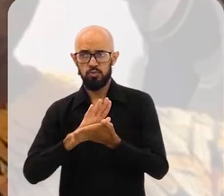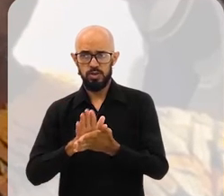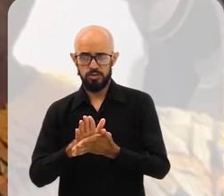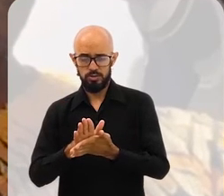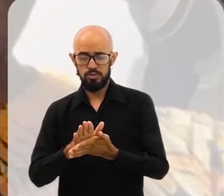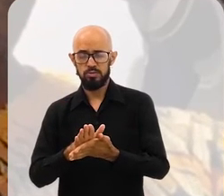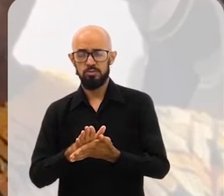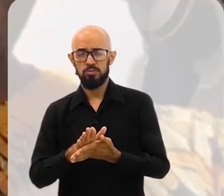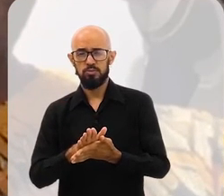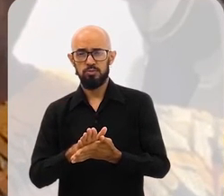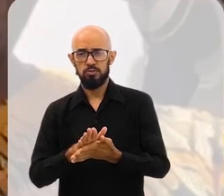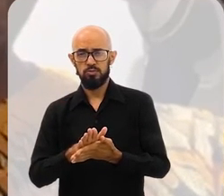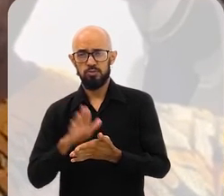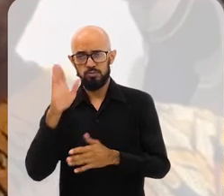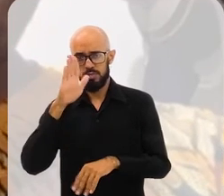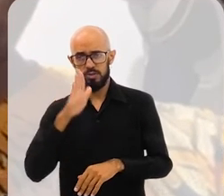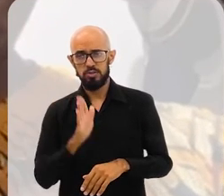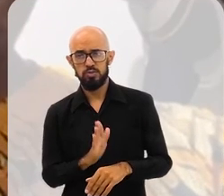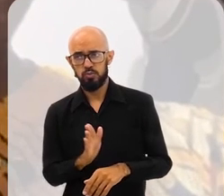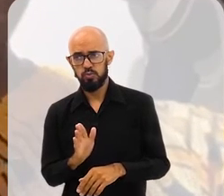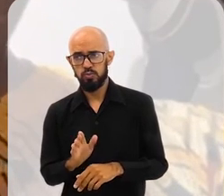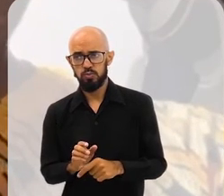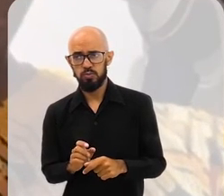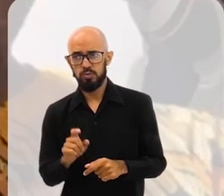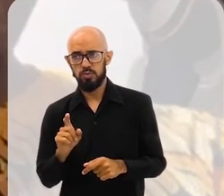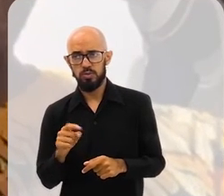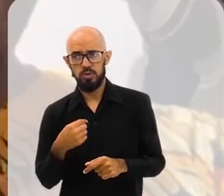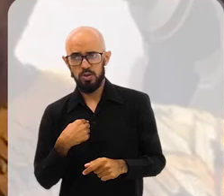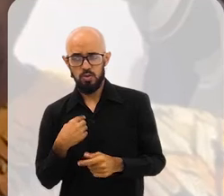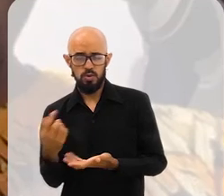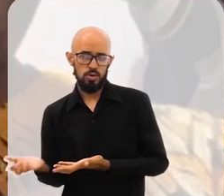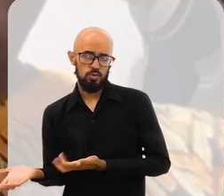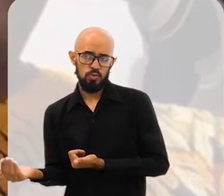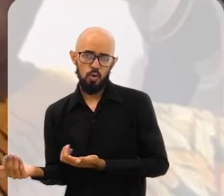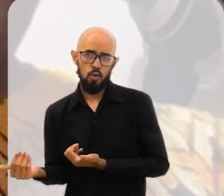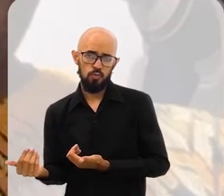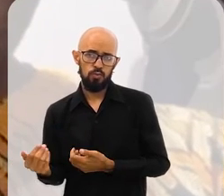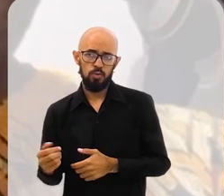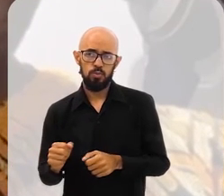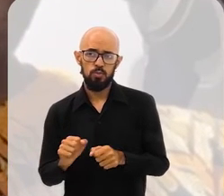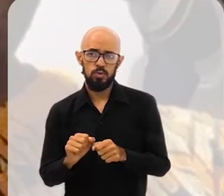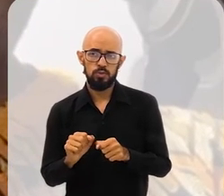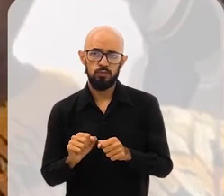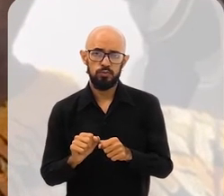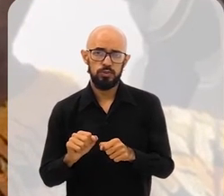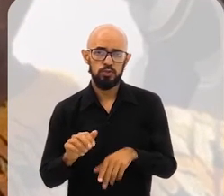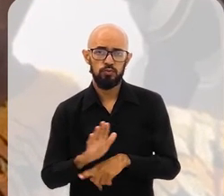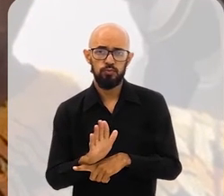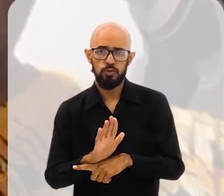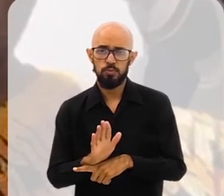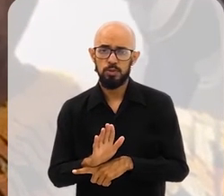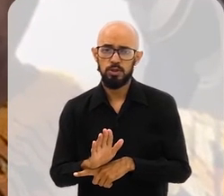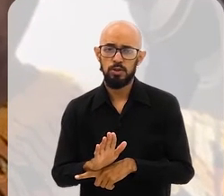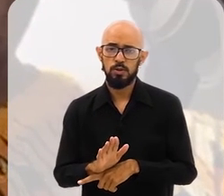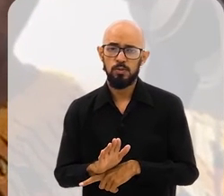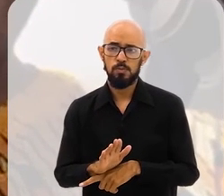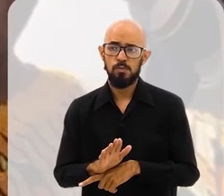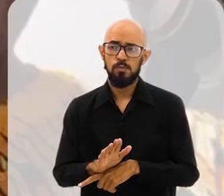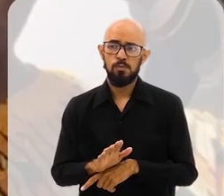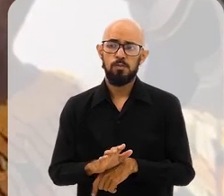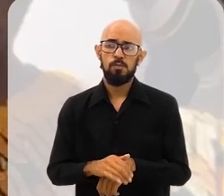sobre o racismo brasileiro é bem novo quando eu fiz eu meu filme